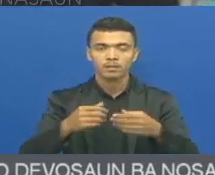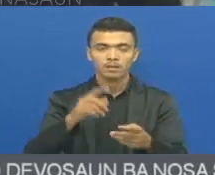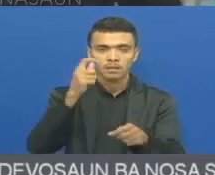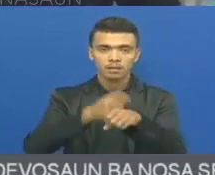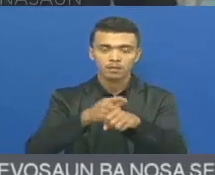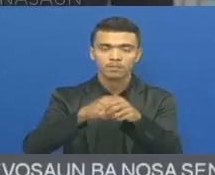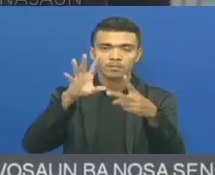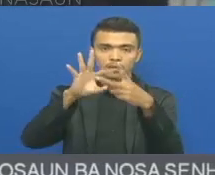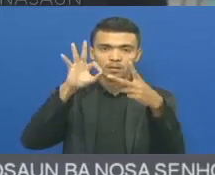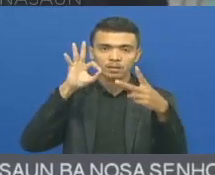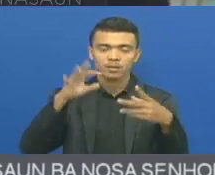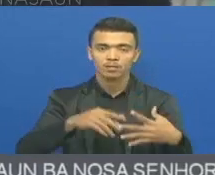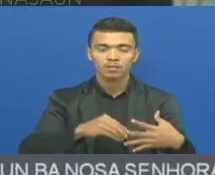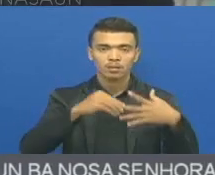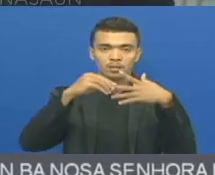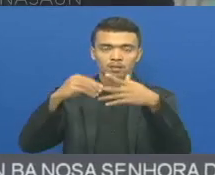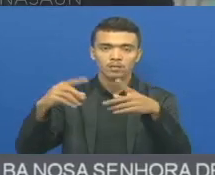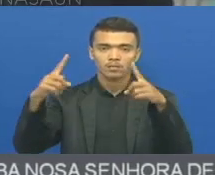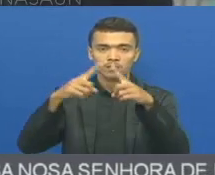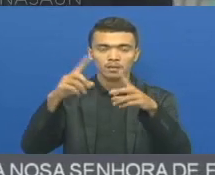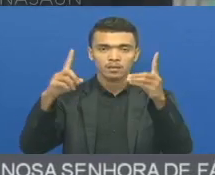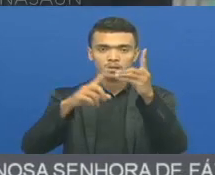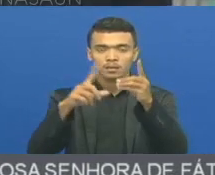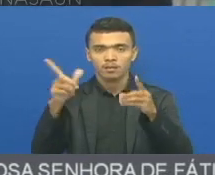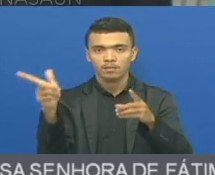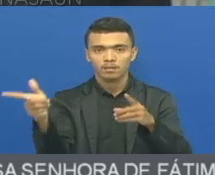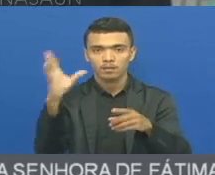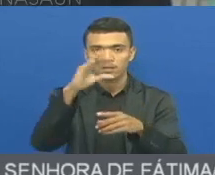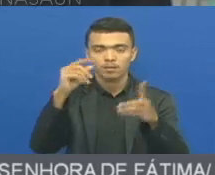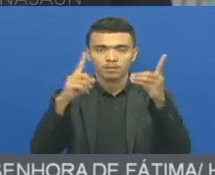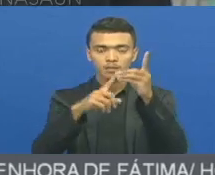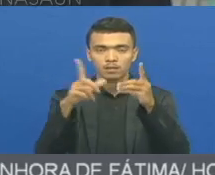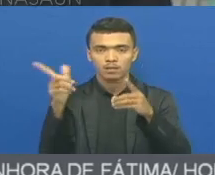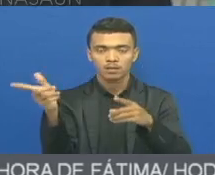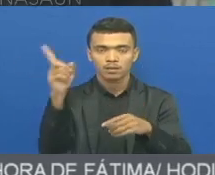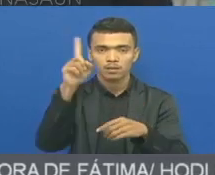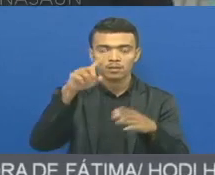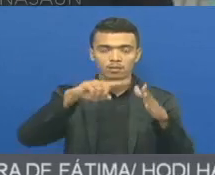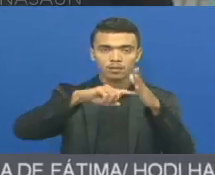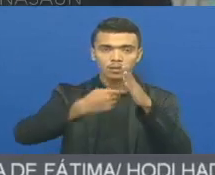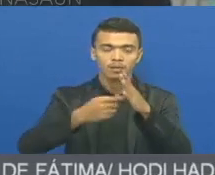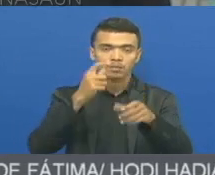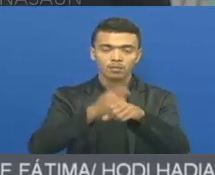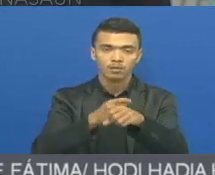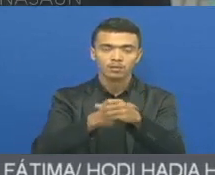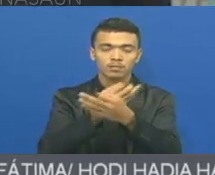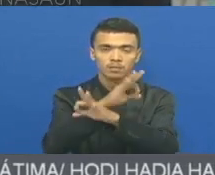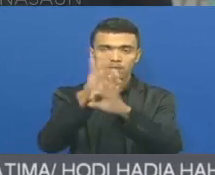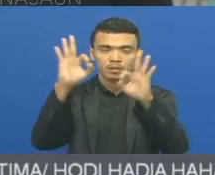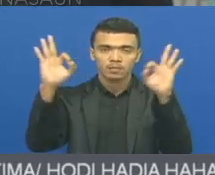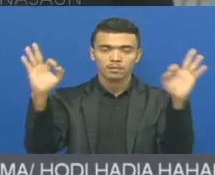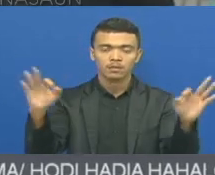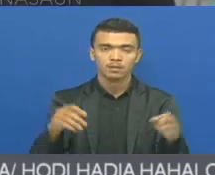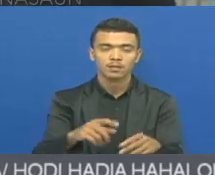momento eleição de né? Liliu vai ser dia 20, nomos dia 21, Jahu horas não termina por lei,